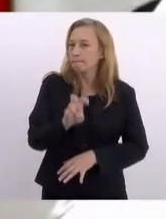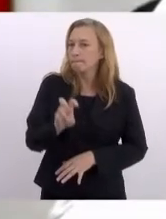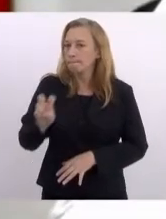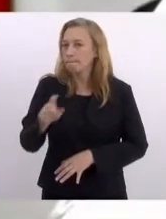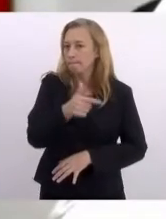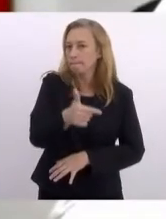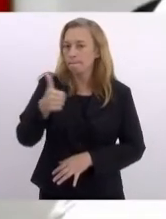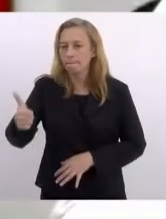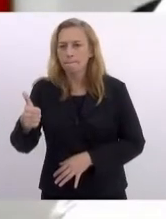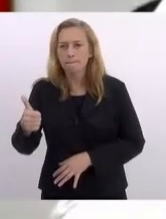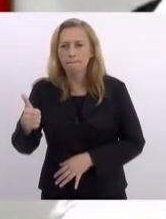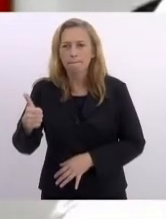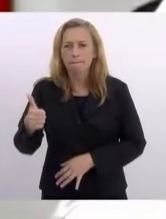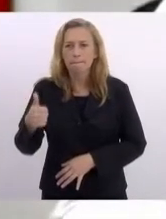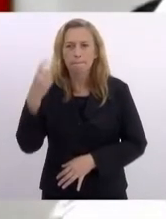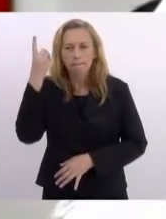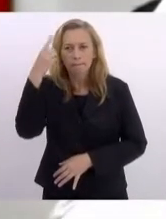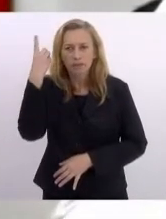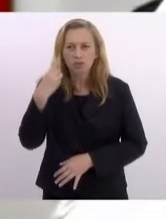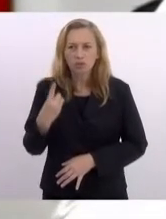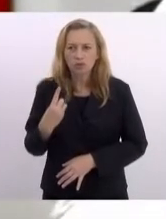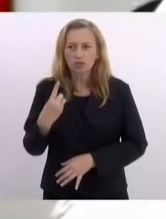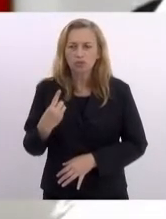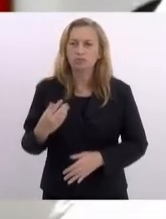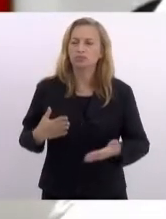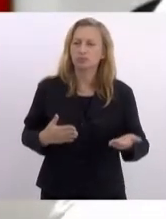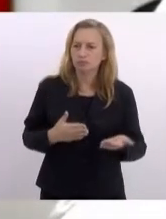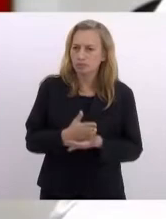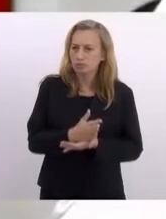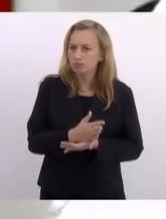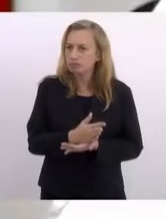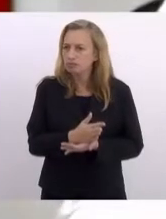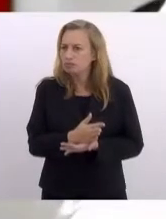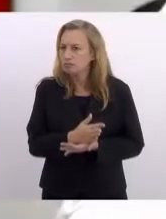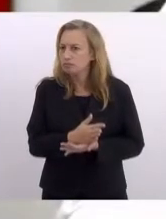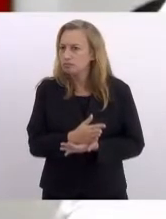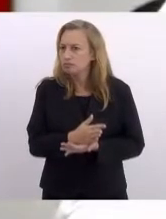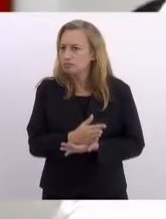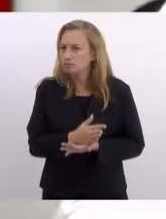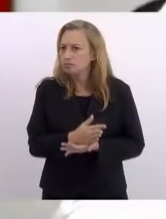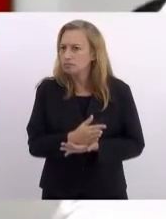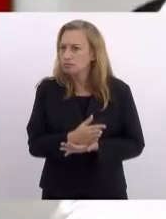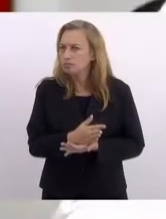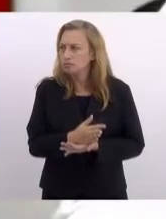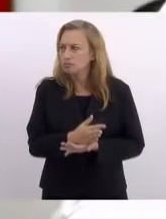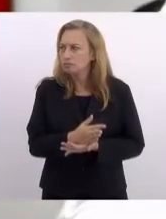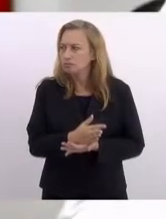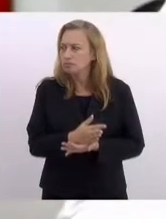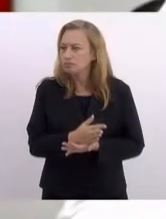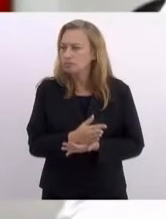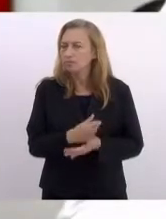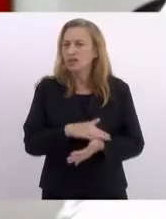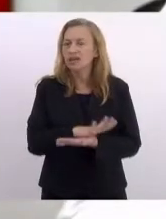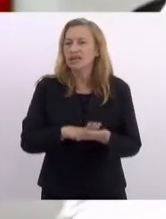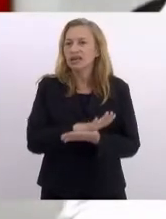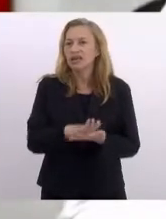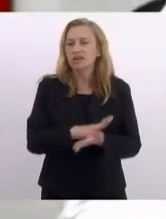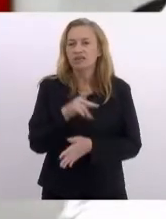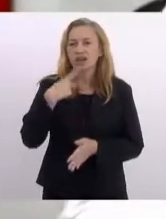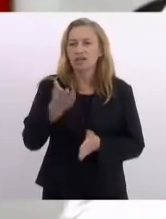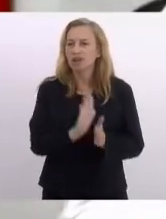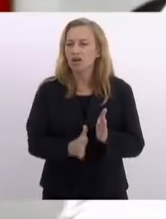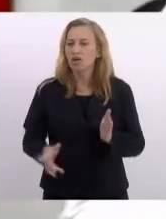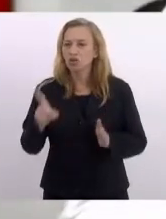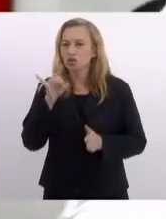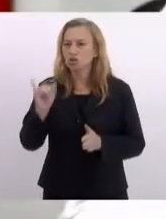5255/21, da deputada Dani Monteiro. Senhores que aprovam, permaneçam como estão, aprovado. Nada mais havendo a tratar na ordem do